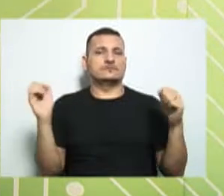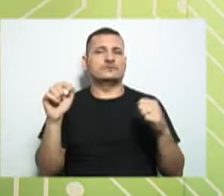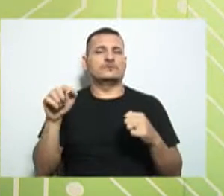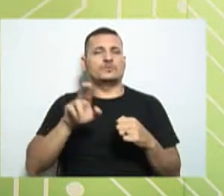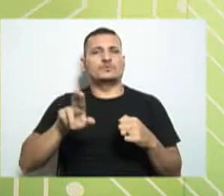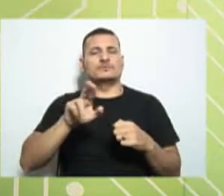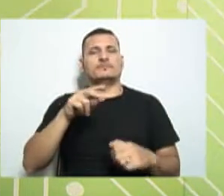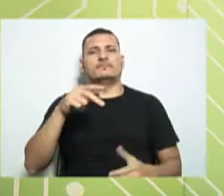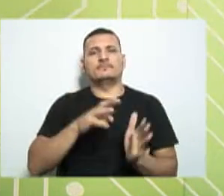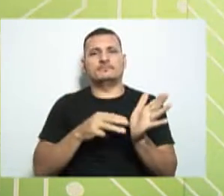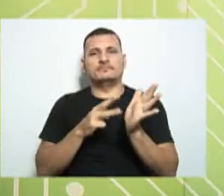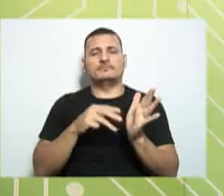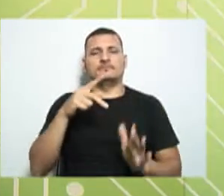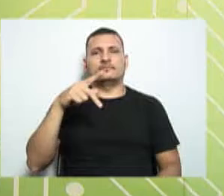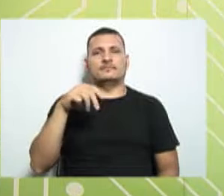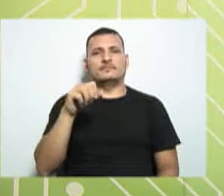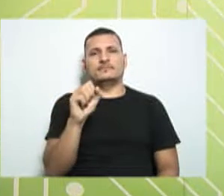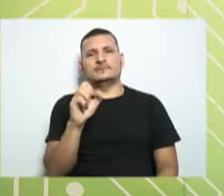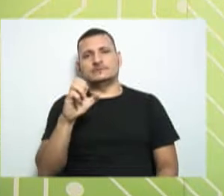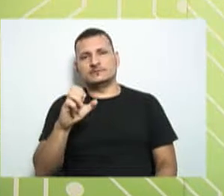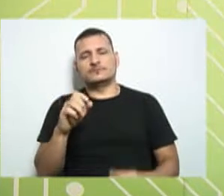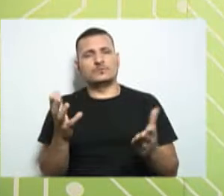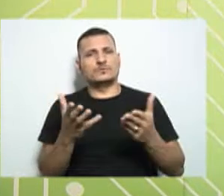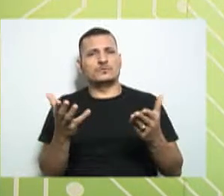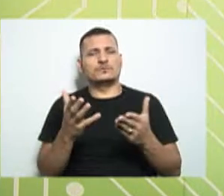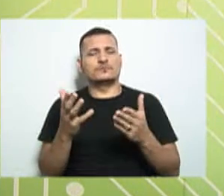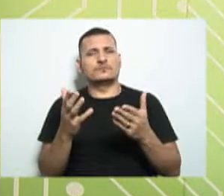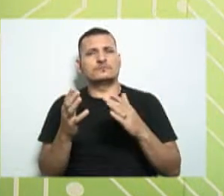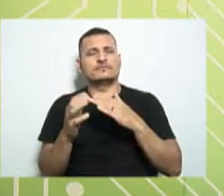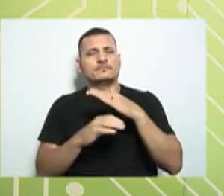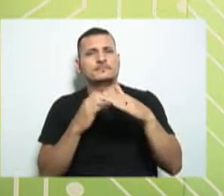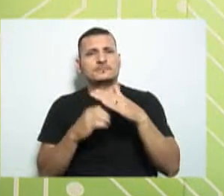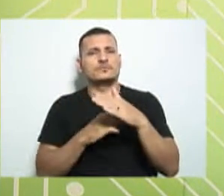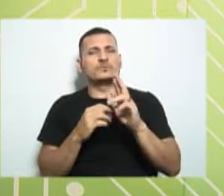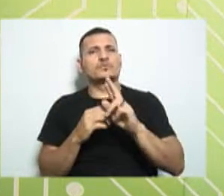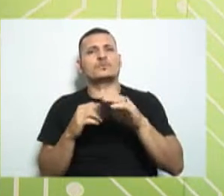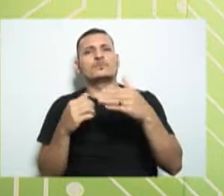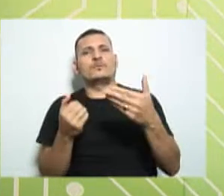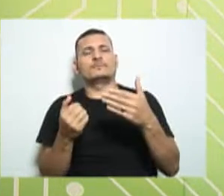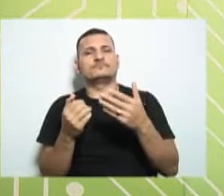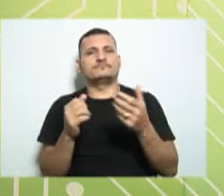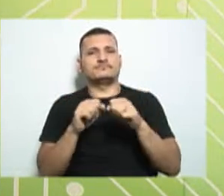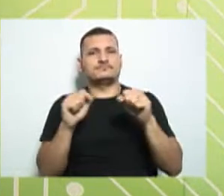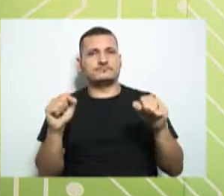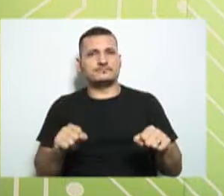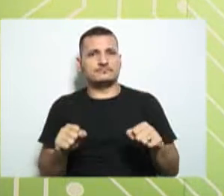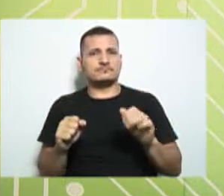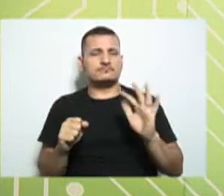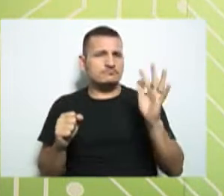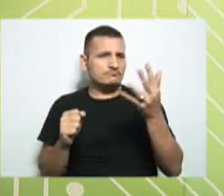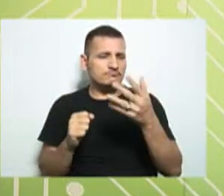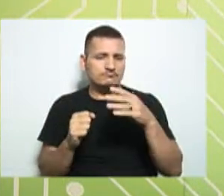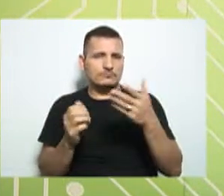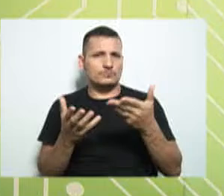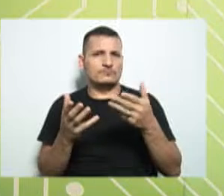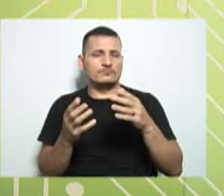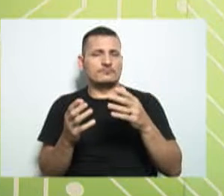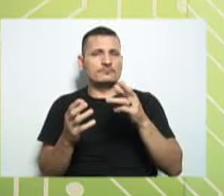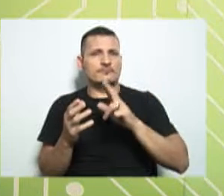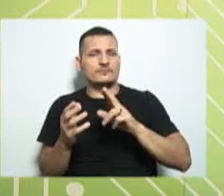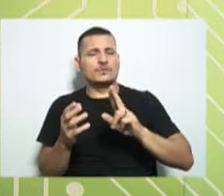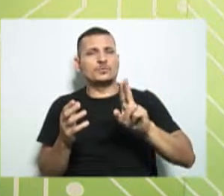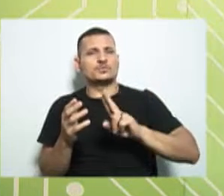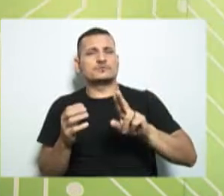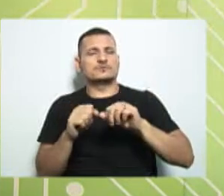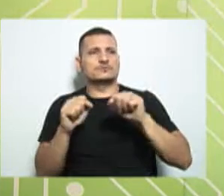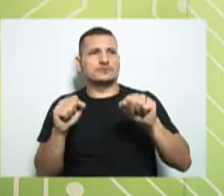viável. Hoje em dia, as empresas de grande porte utilizam o quê? Sistemas. Qual é a empresa hoje que vive sem sistema, não é? Então, a cada nota de